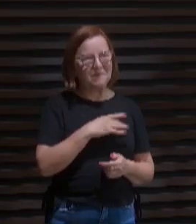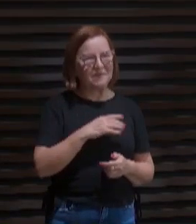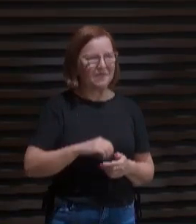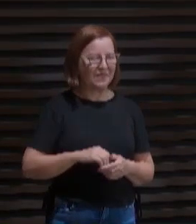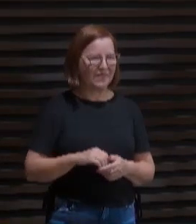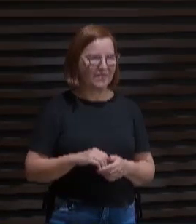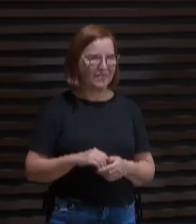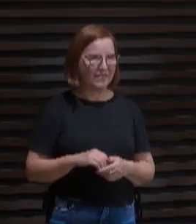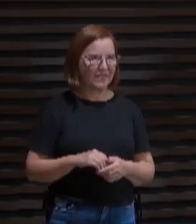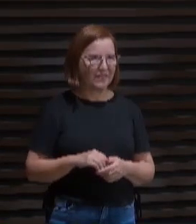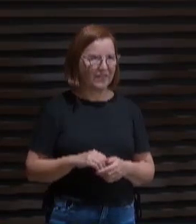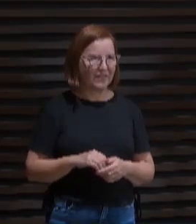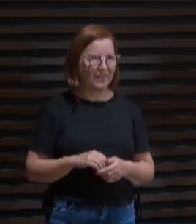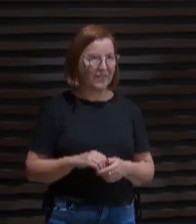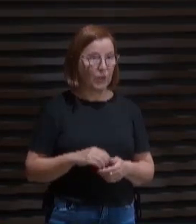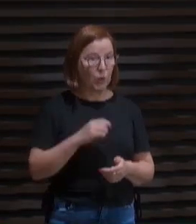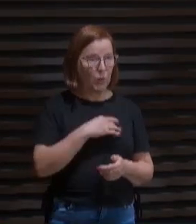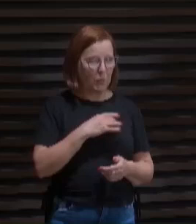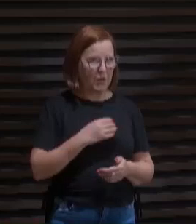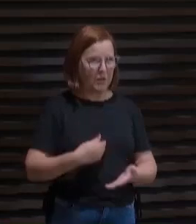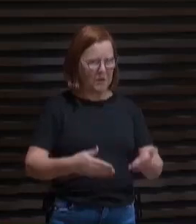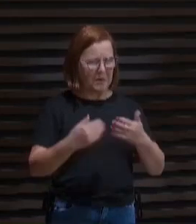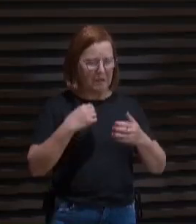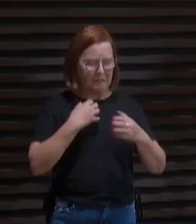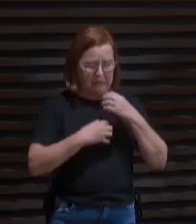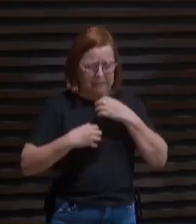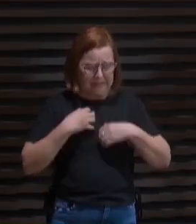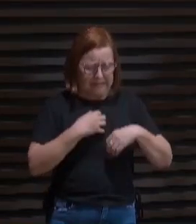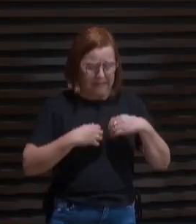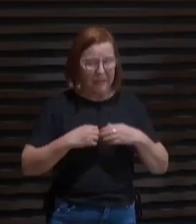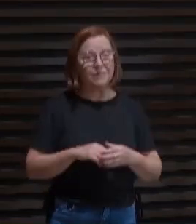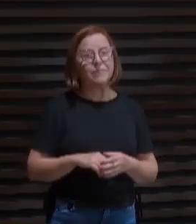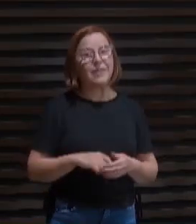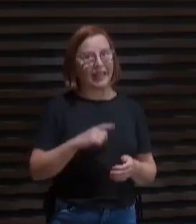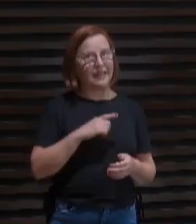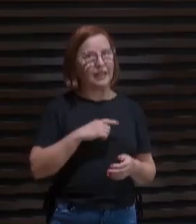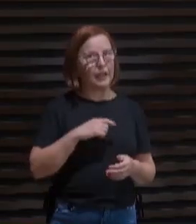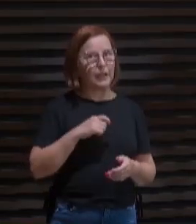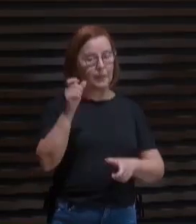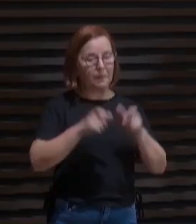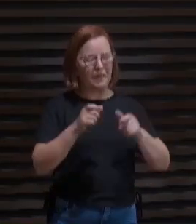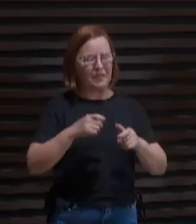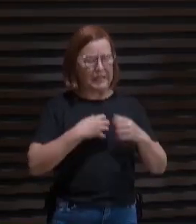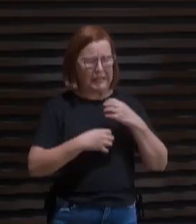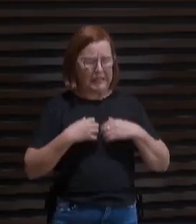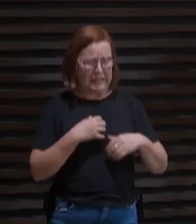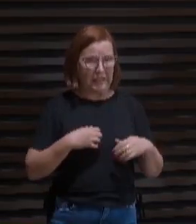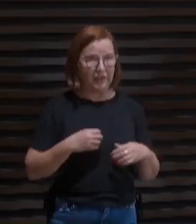A Bíblia diz que o medo produz tormento. Tem pessoas que são atormentadas,